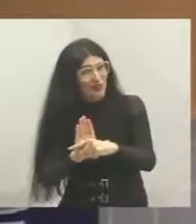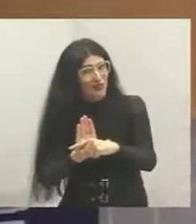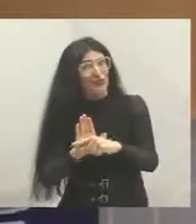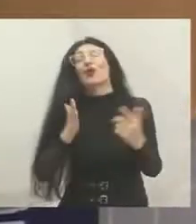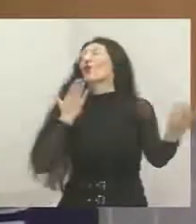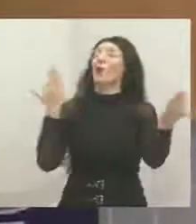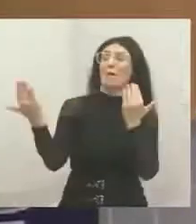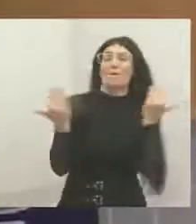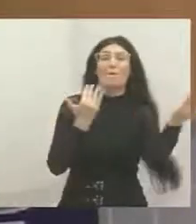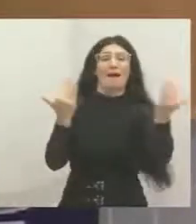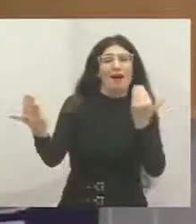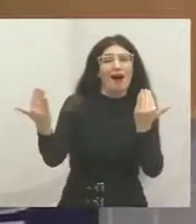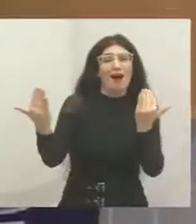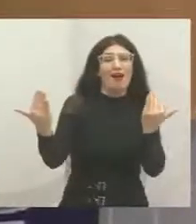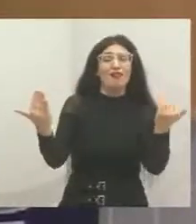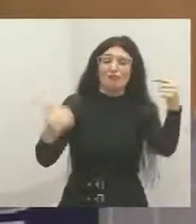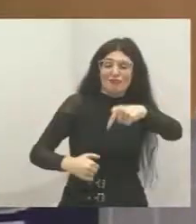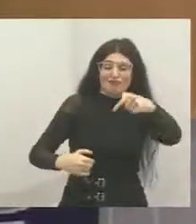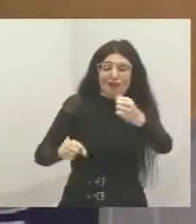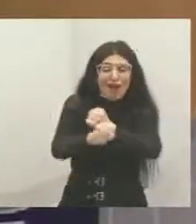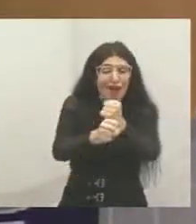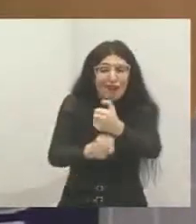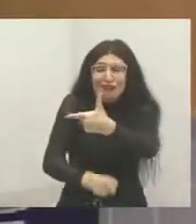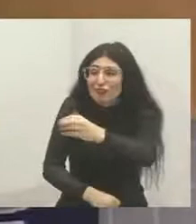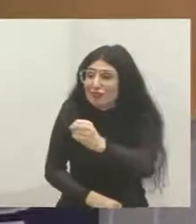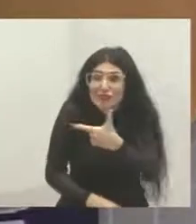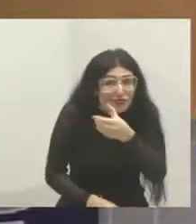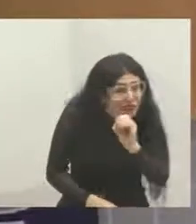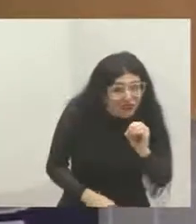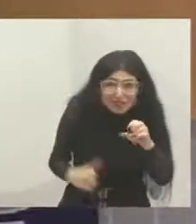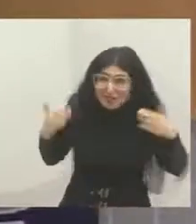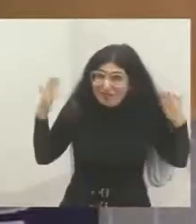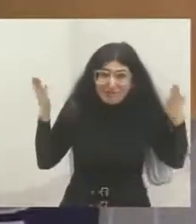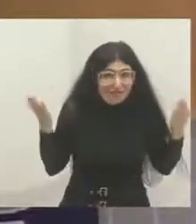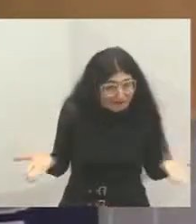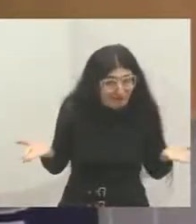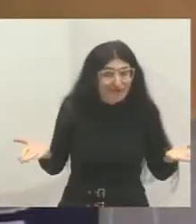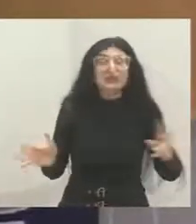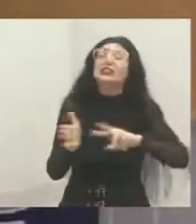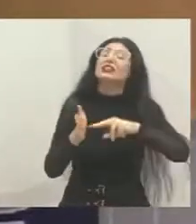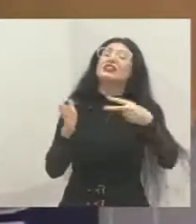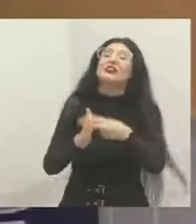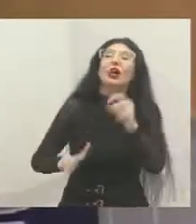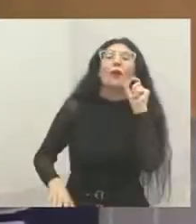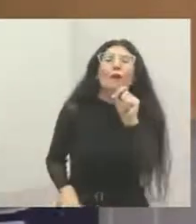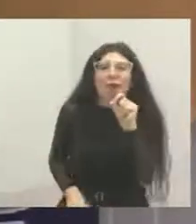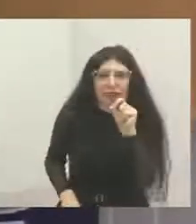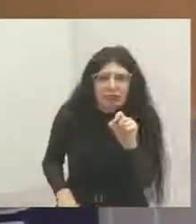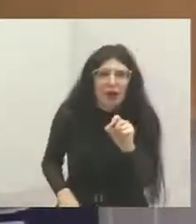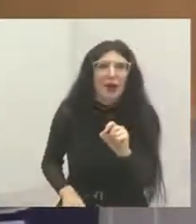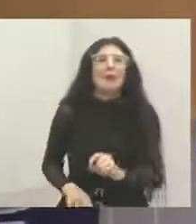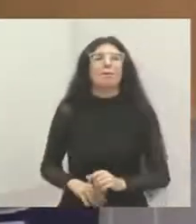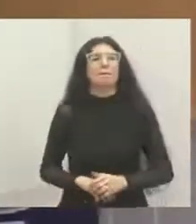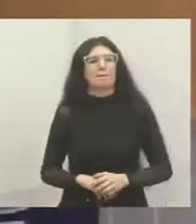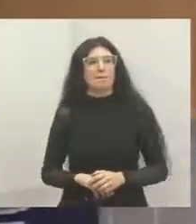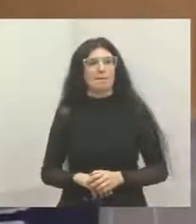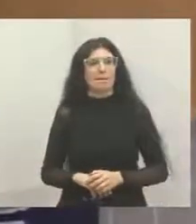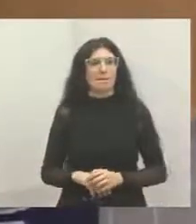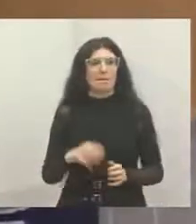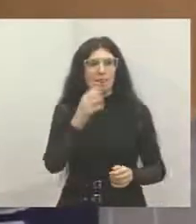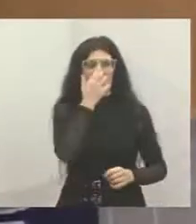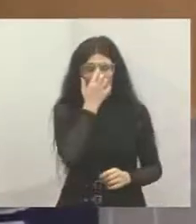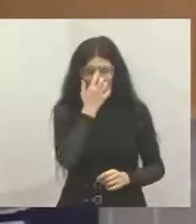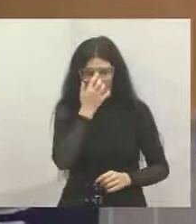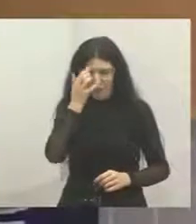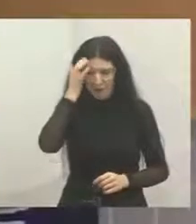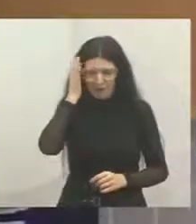nessa receita corrente líquida agora deste ano, 2020. Isso quer dizer o quê? Que quanto maior o aumento da